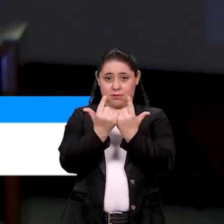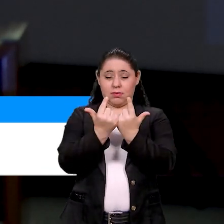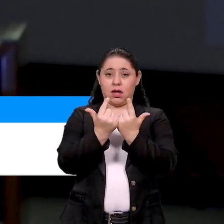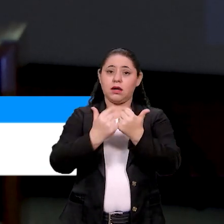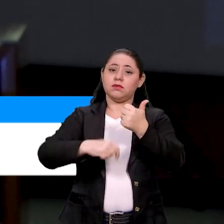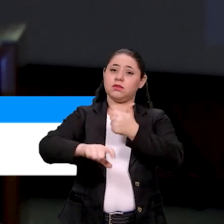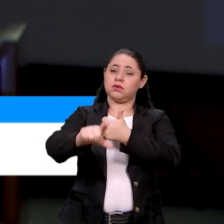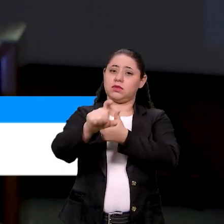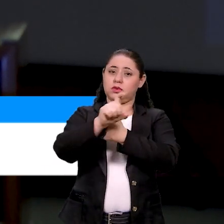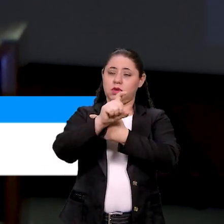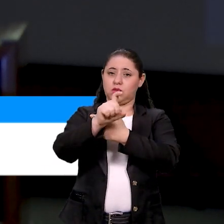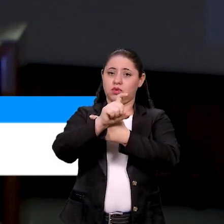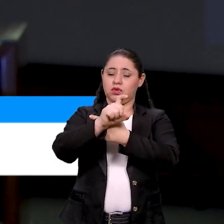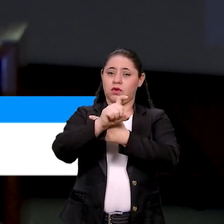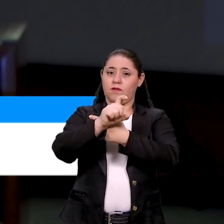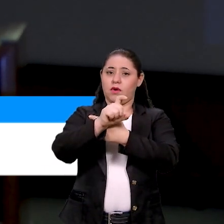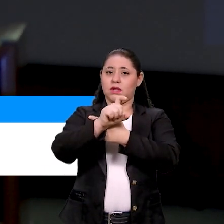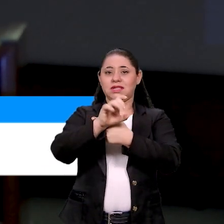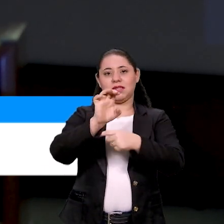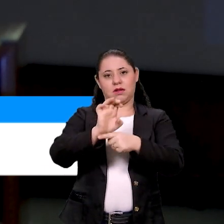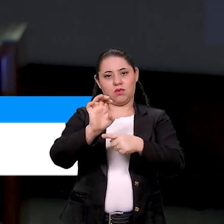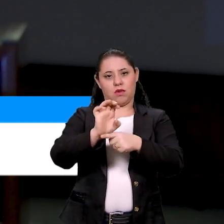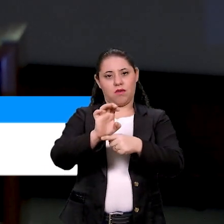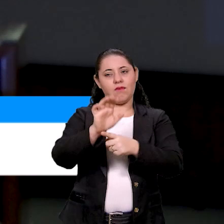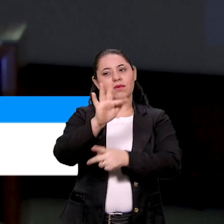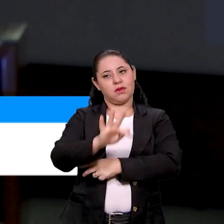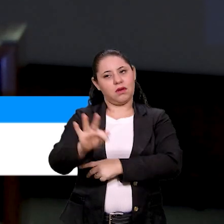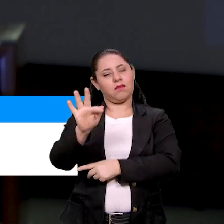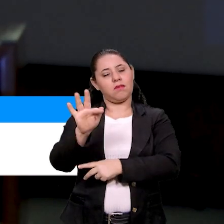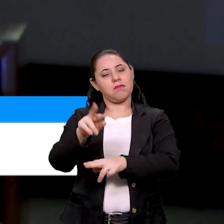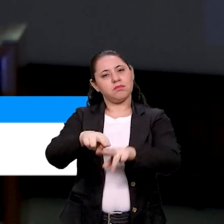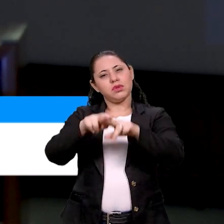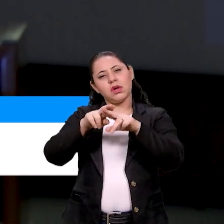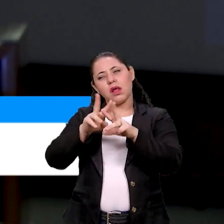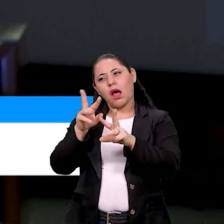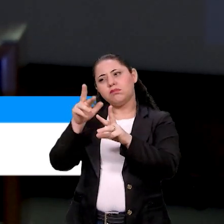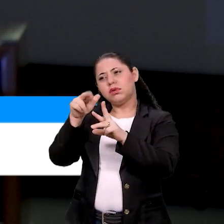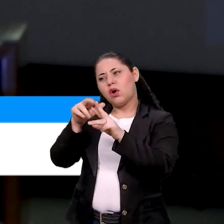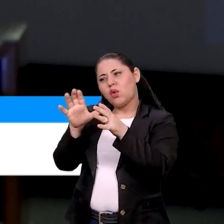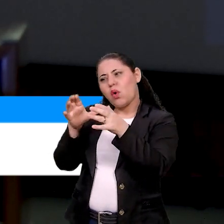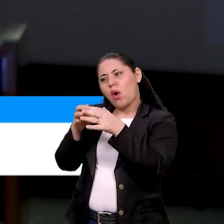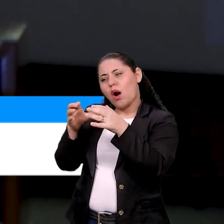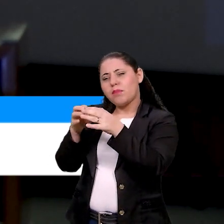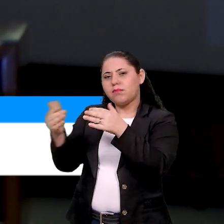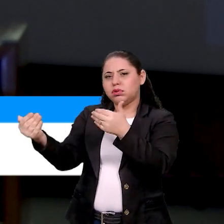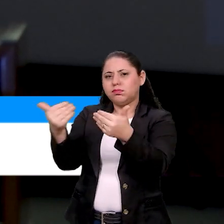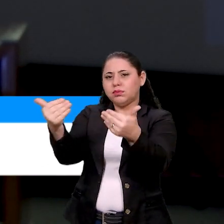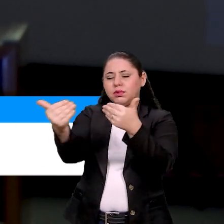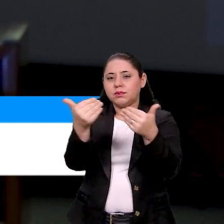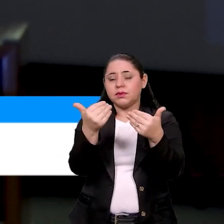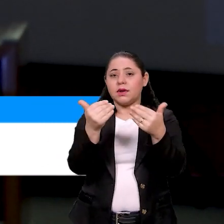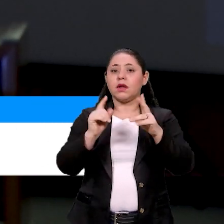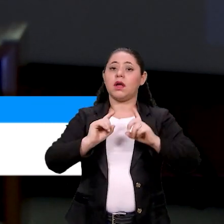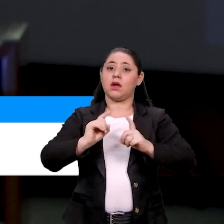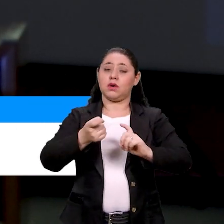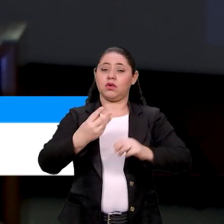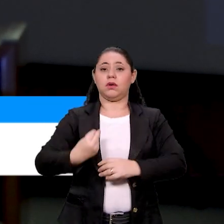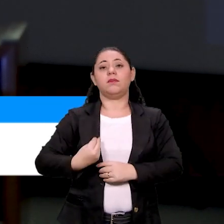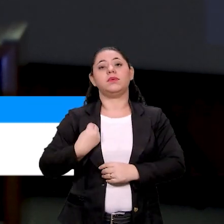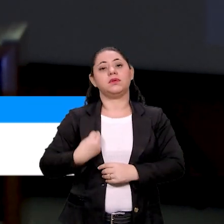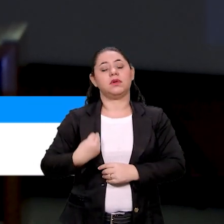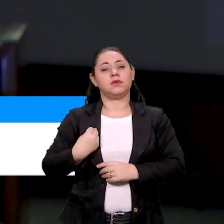Assembleia e os executivos estadual e federal. Por isso, representantes dos órgãos de fomento e de controle das duas